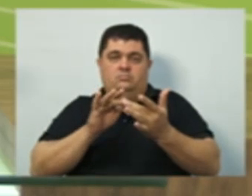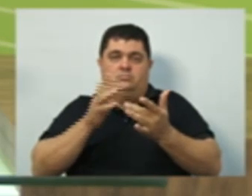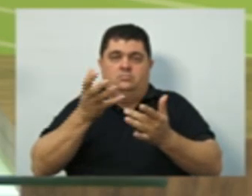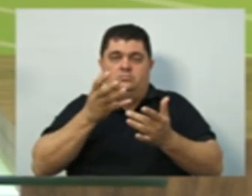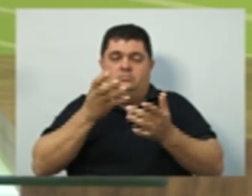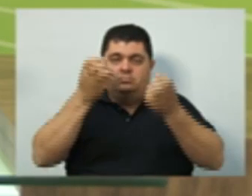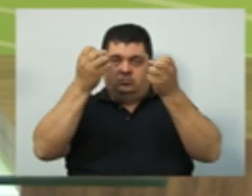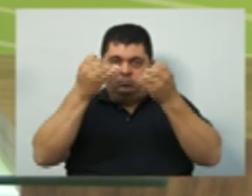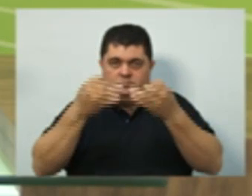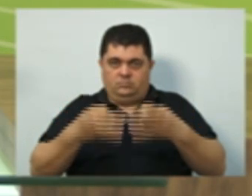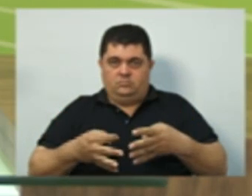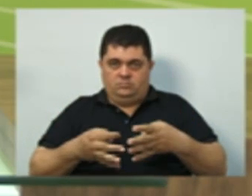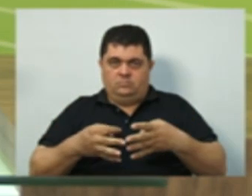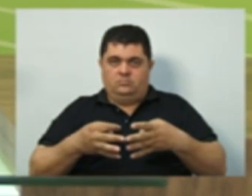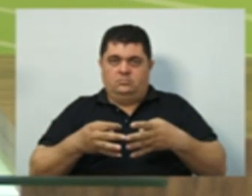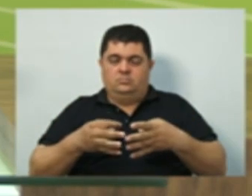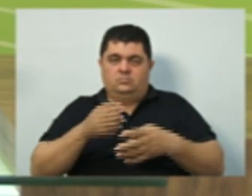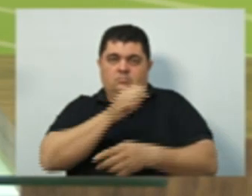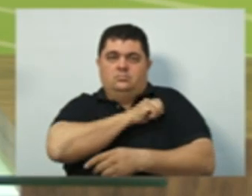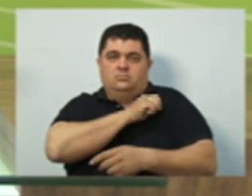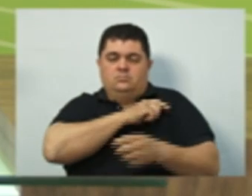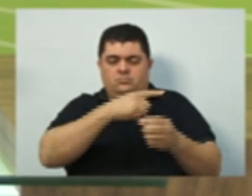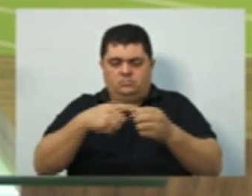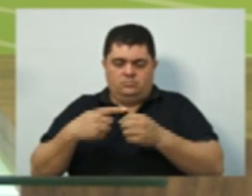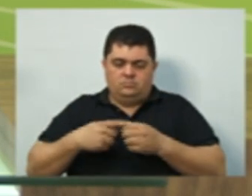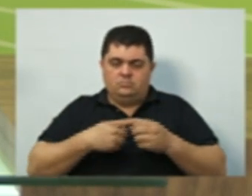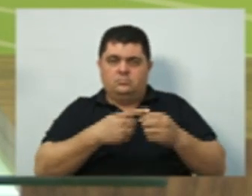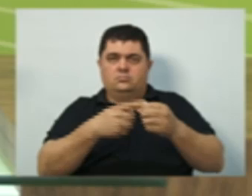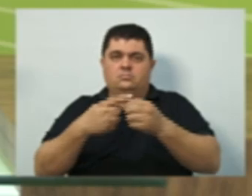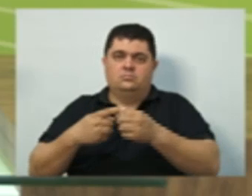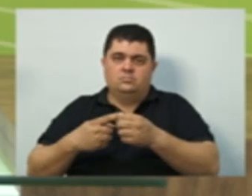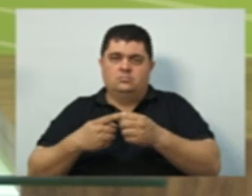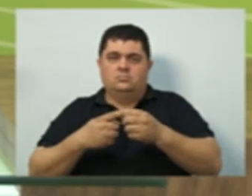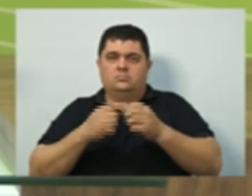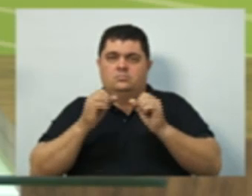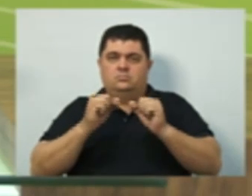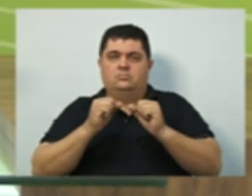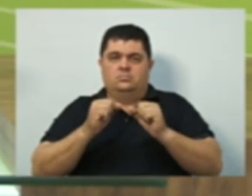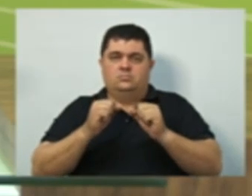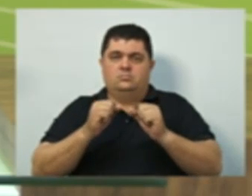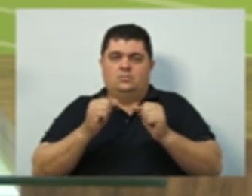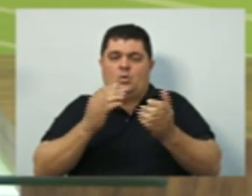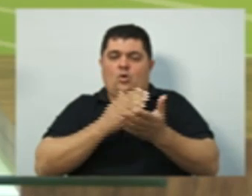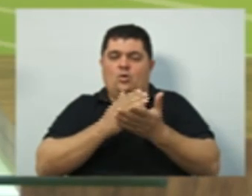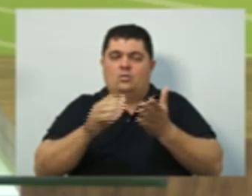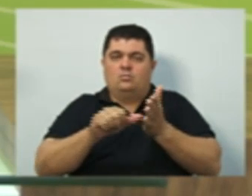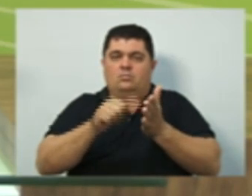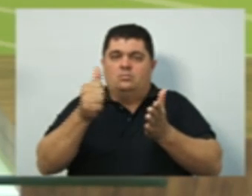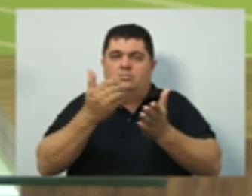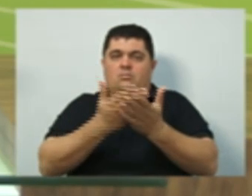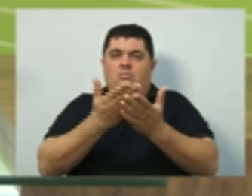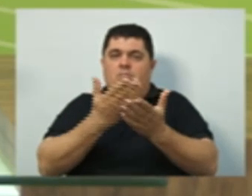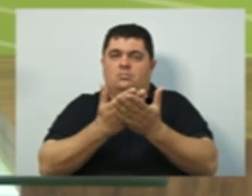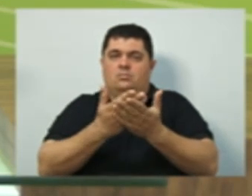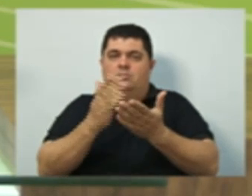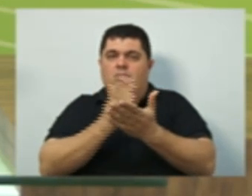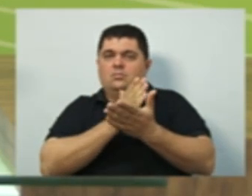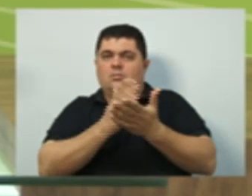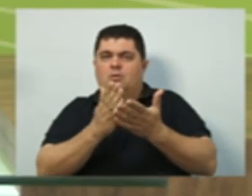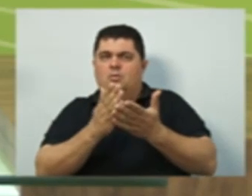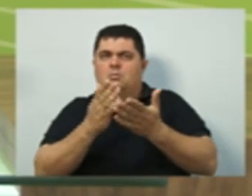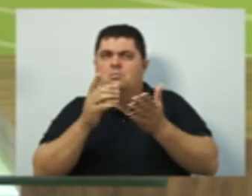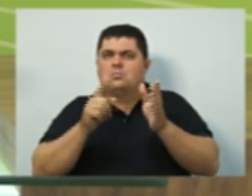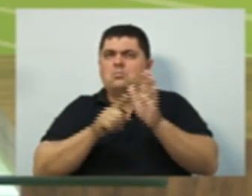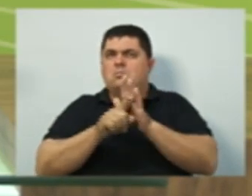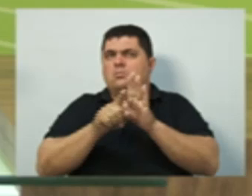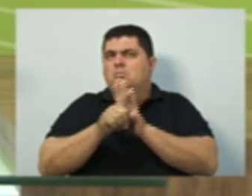reforçar para todos os alunos que estão nos polos, nos acompanhando. Hoje é o início da nossa aula. Às vezes vocês podem estar ainda se